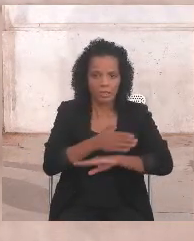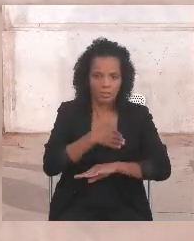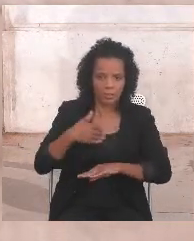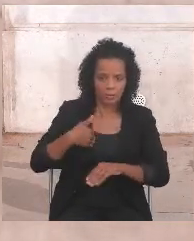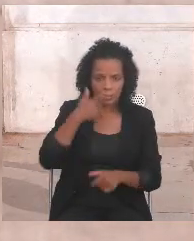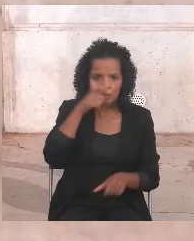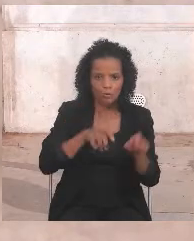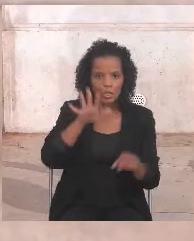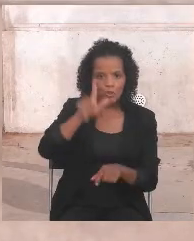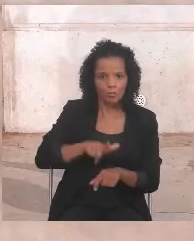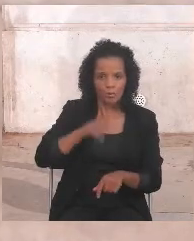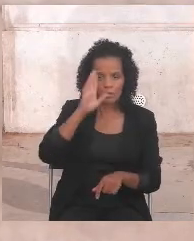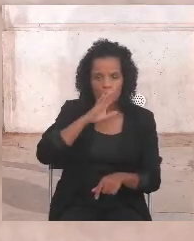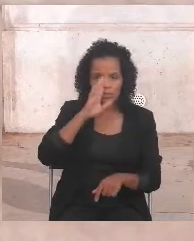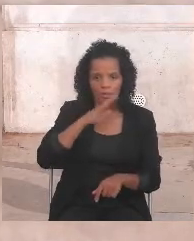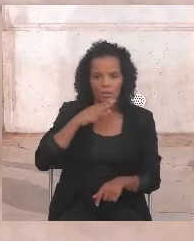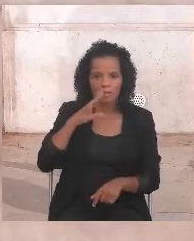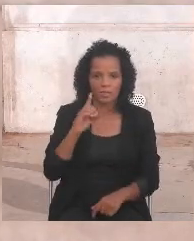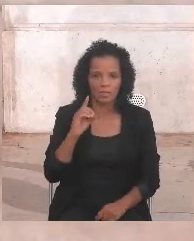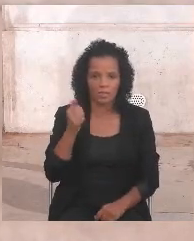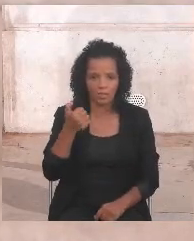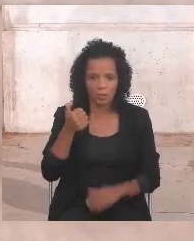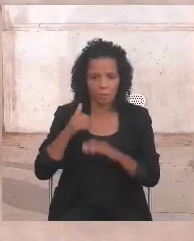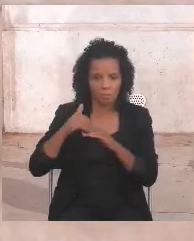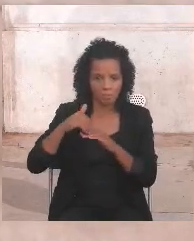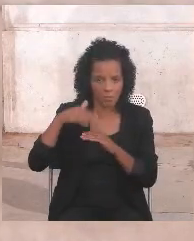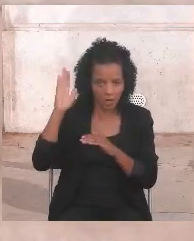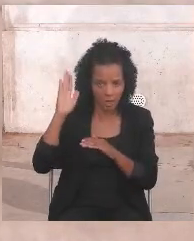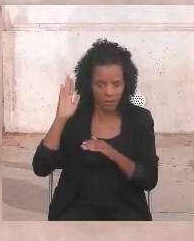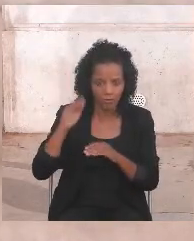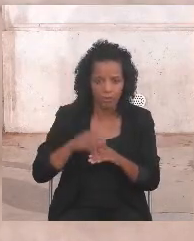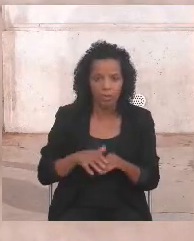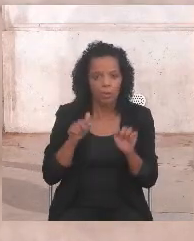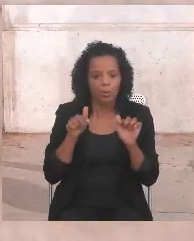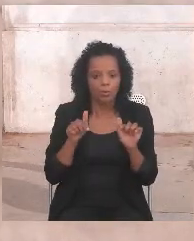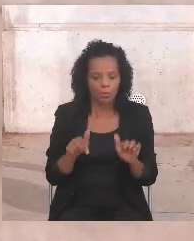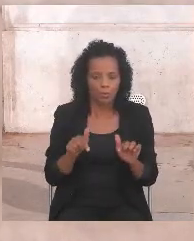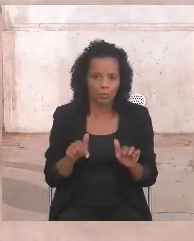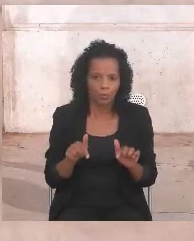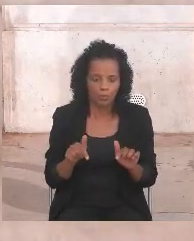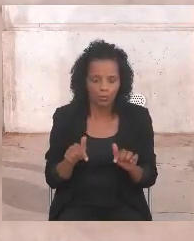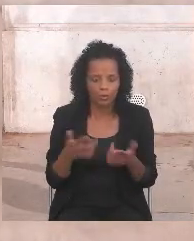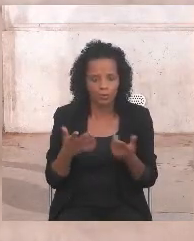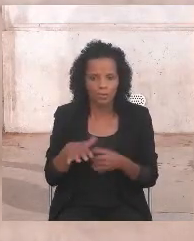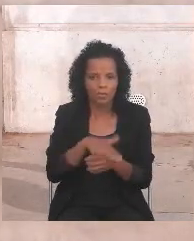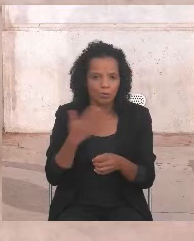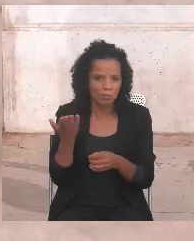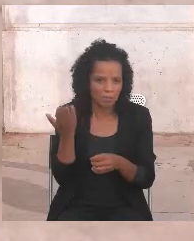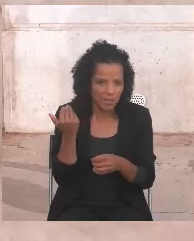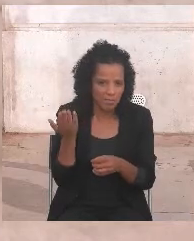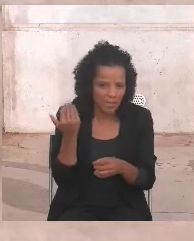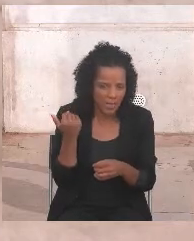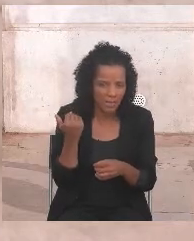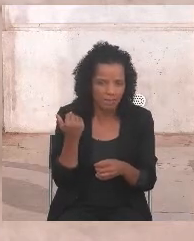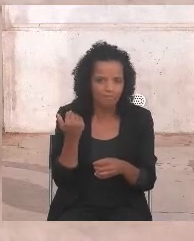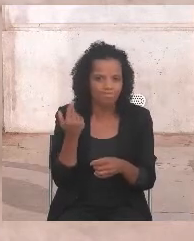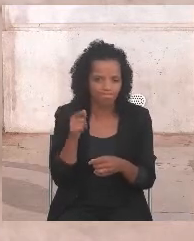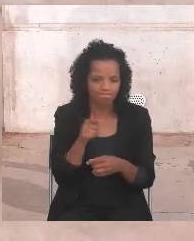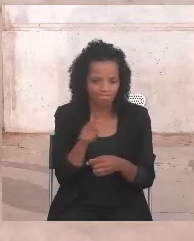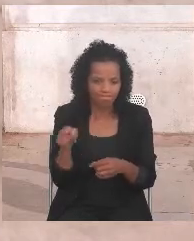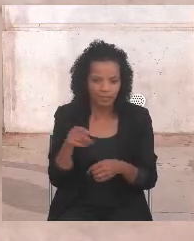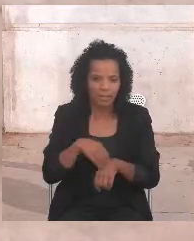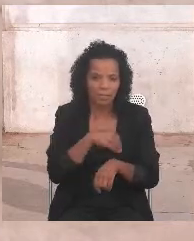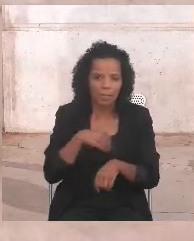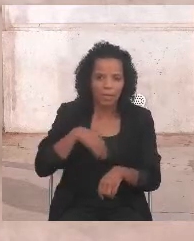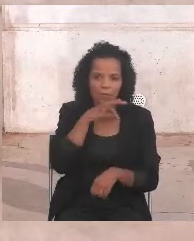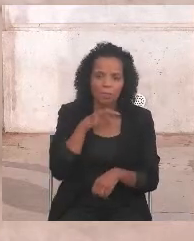os lisboetas com mais de 65 anos, que são hoje carenciados, em muitos casos, e que não têm médico